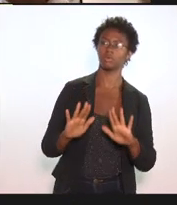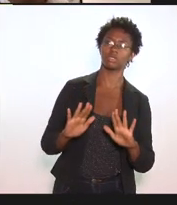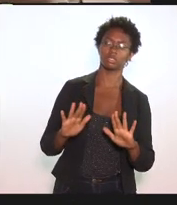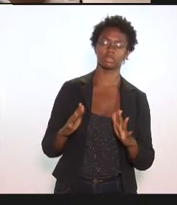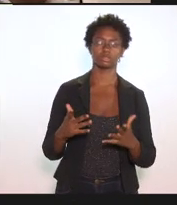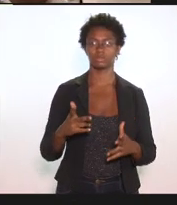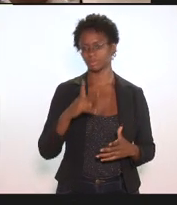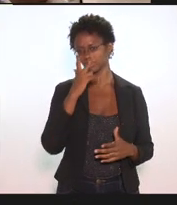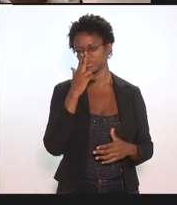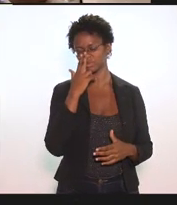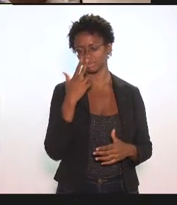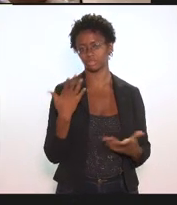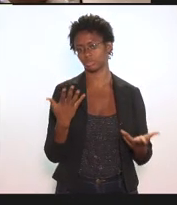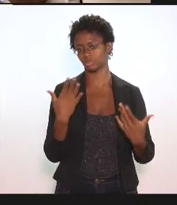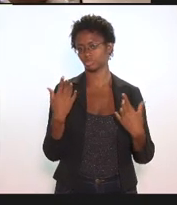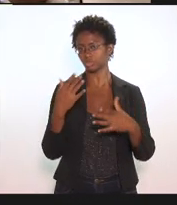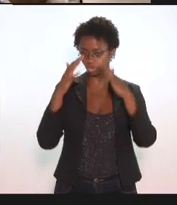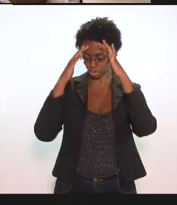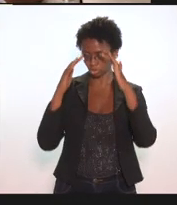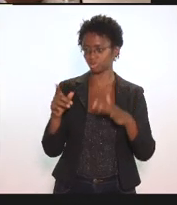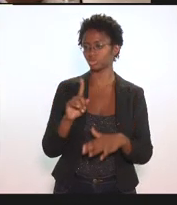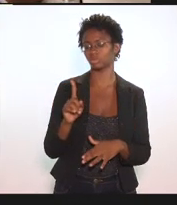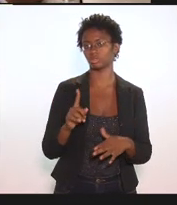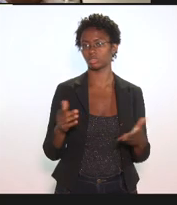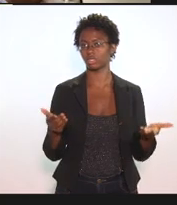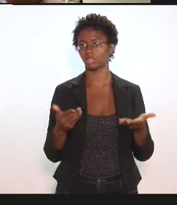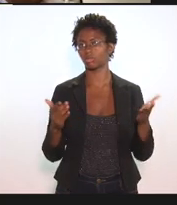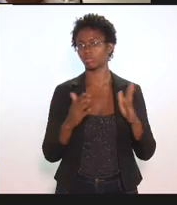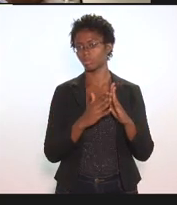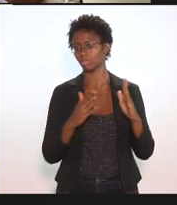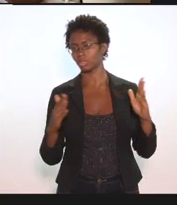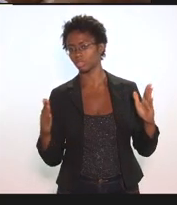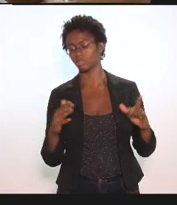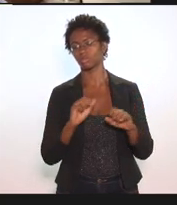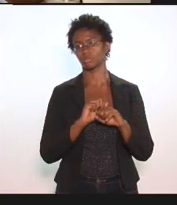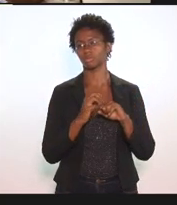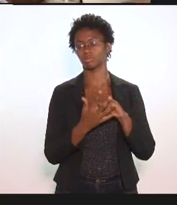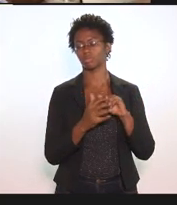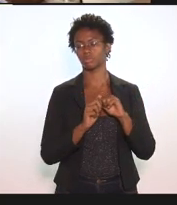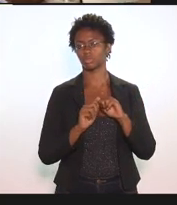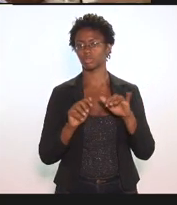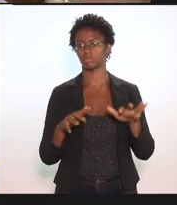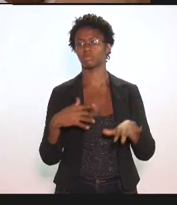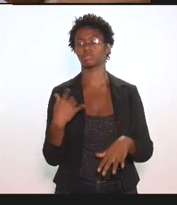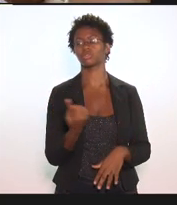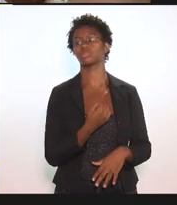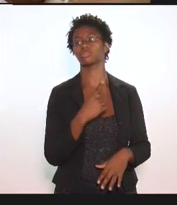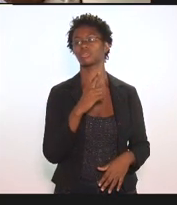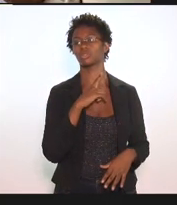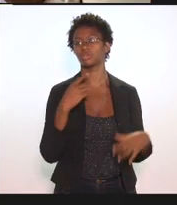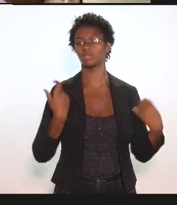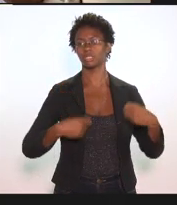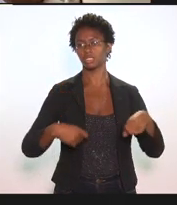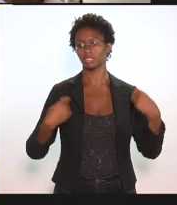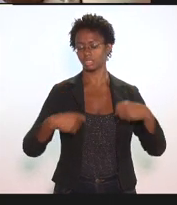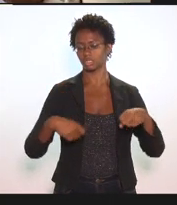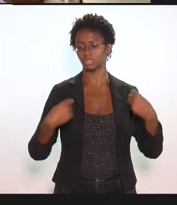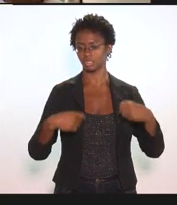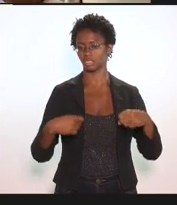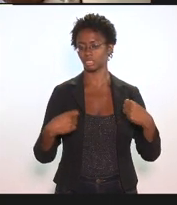vê uma lei ser cumprida. Ainda mais nesse momento de pandemia, onde a gente tem aí a necessidade,